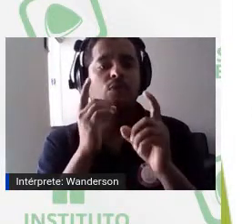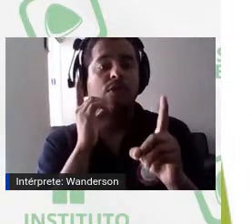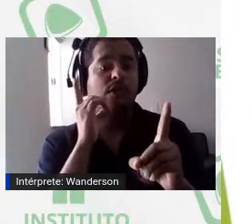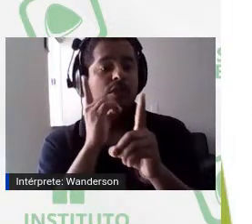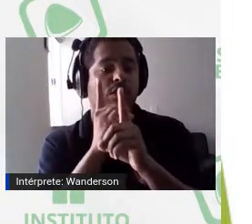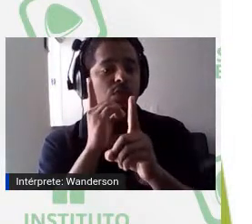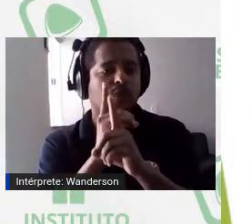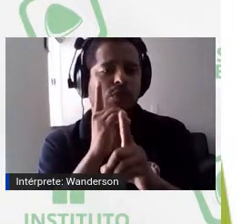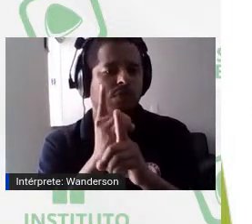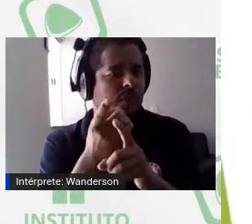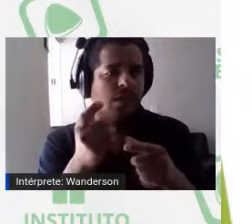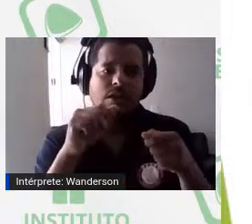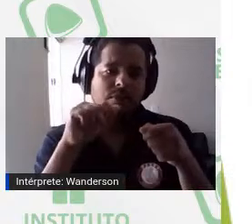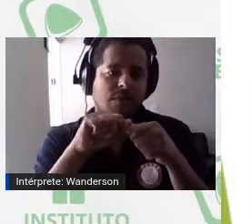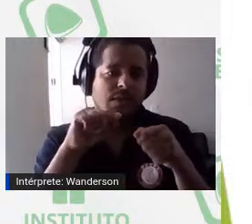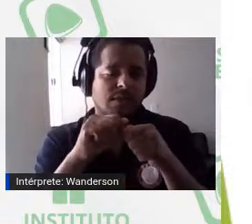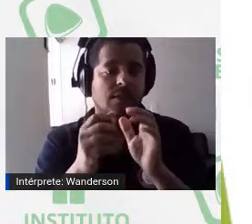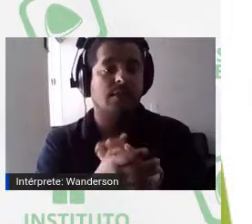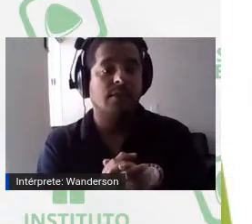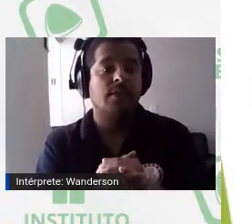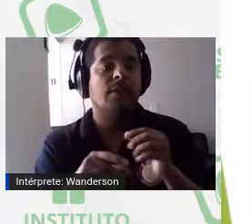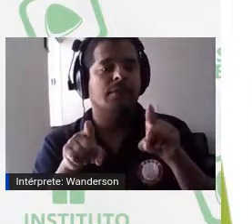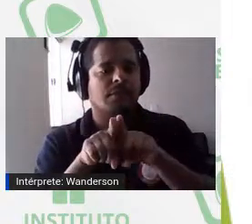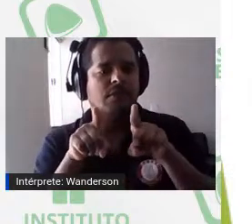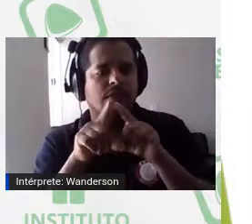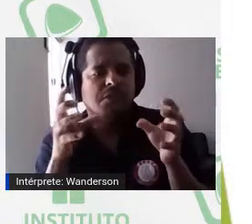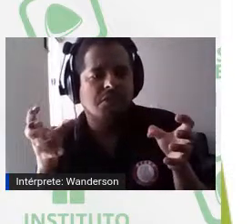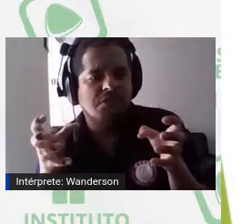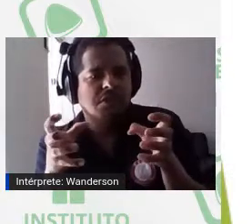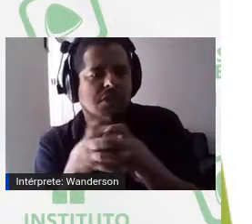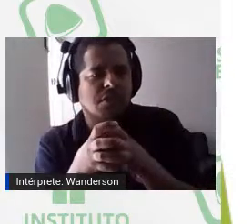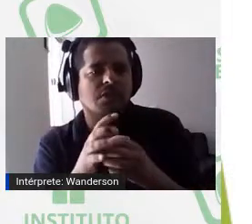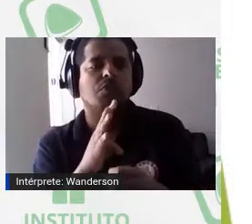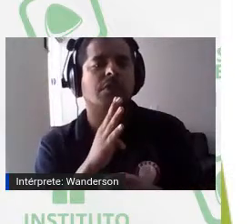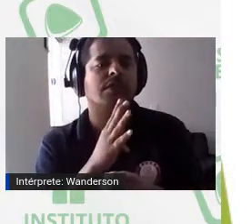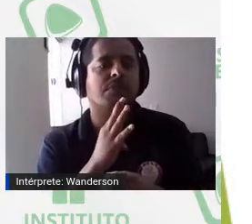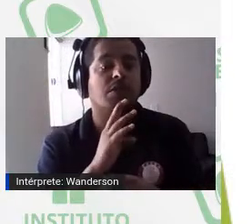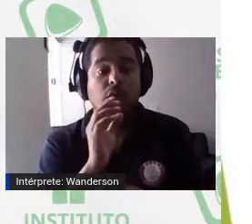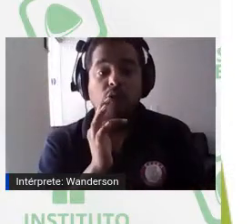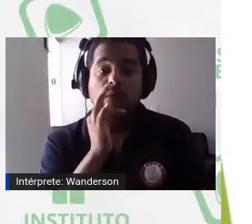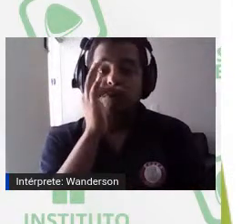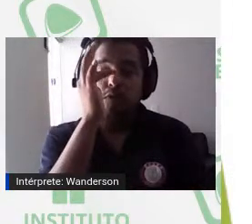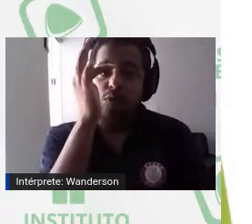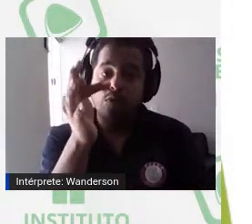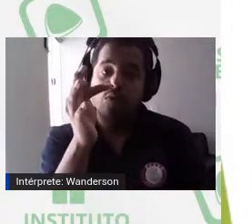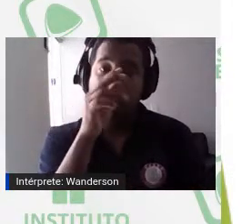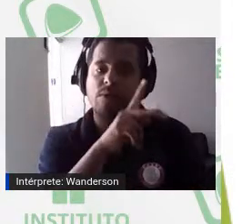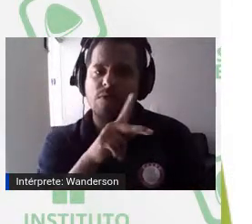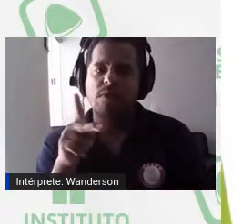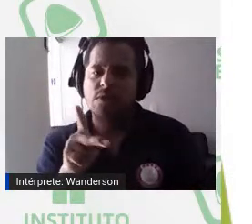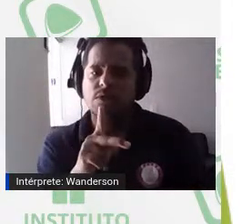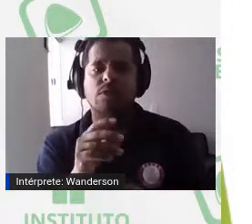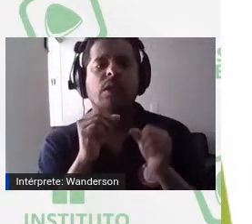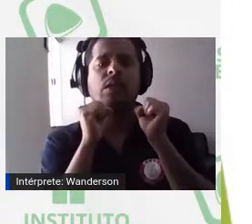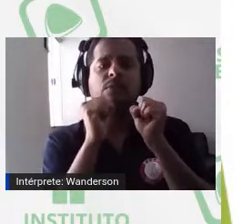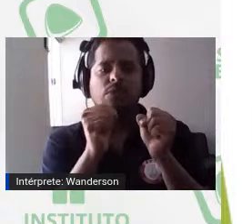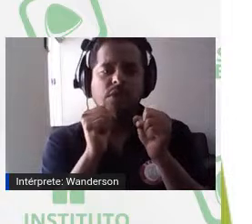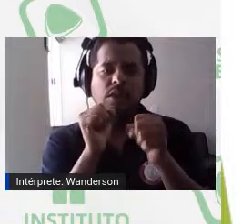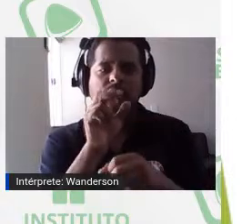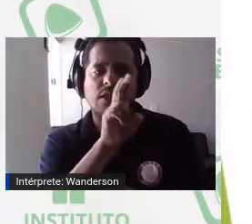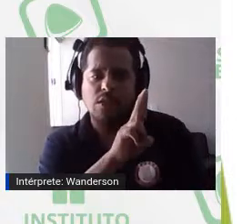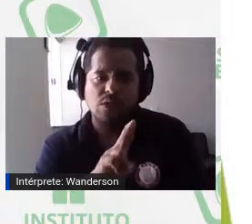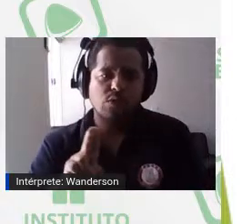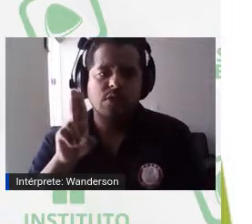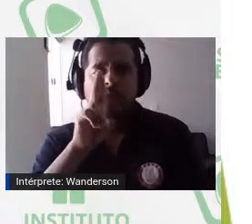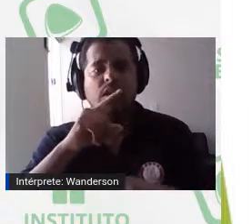plataformas para fazer, agregando muito conhecimento. E como futura professora, poderei utilizar essas ferramentas